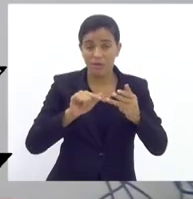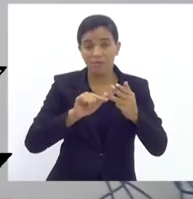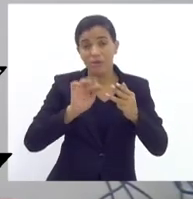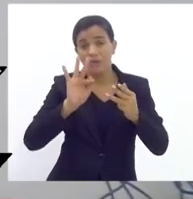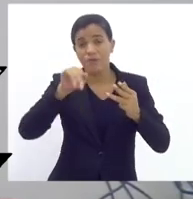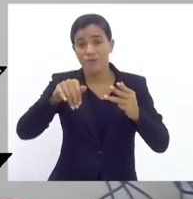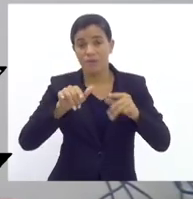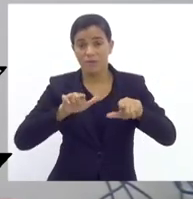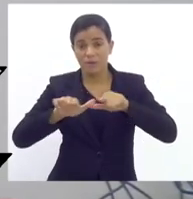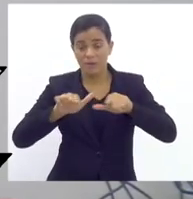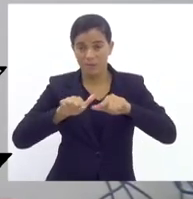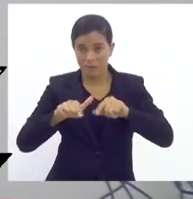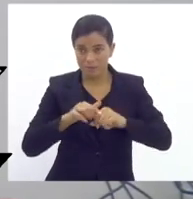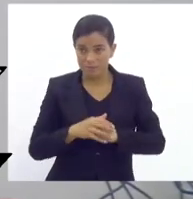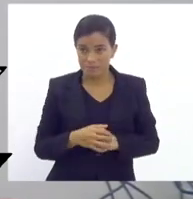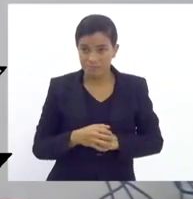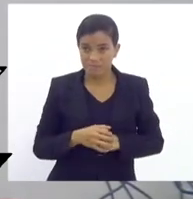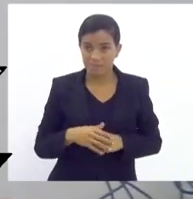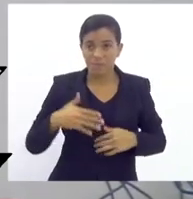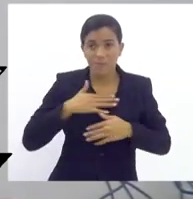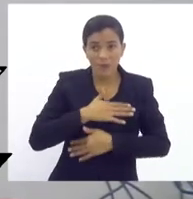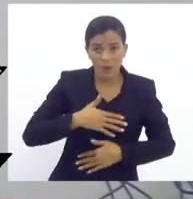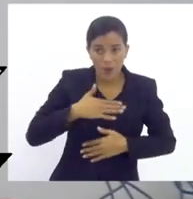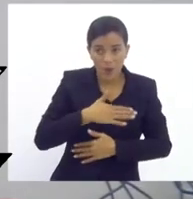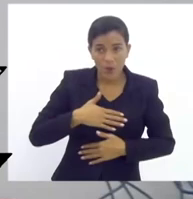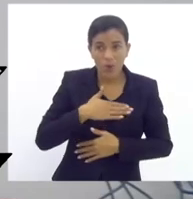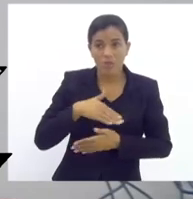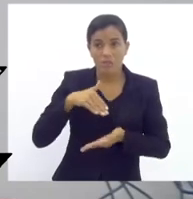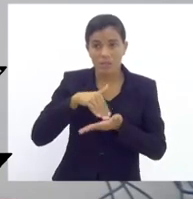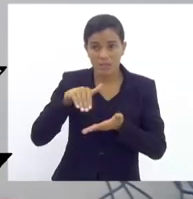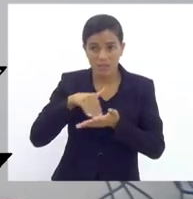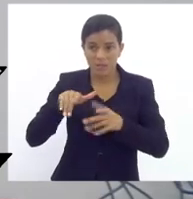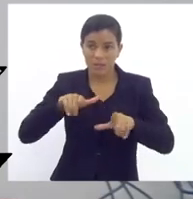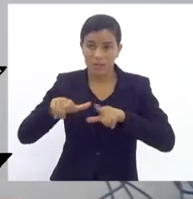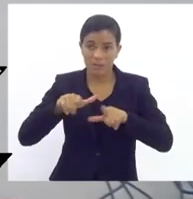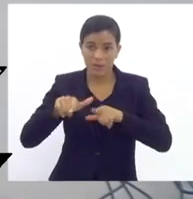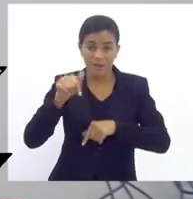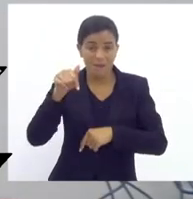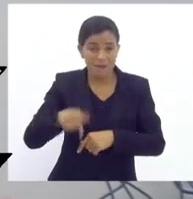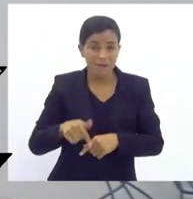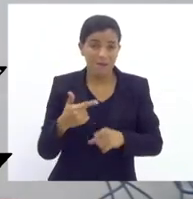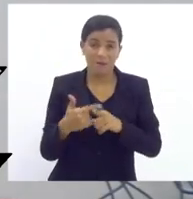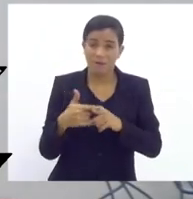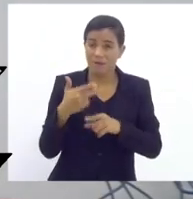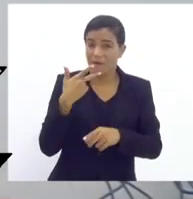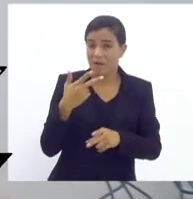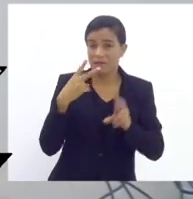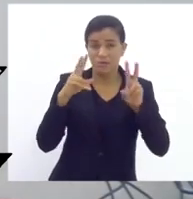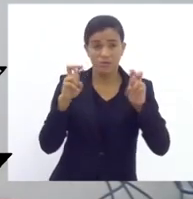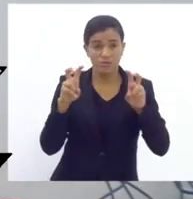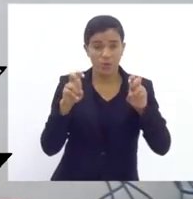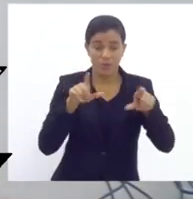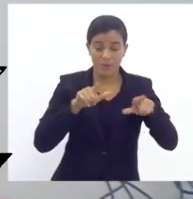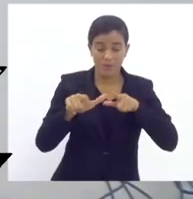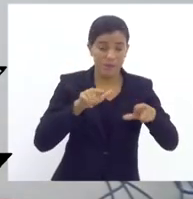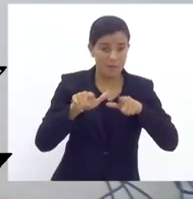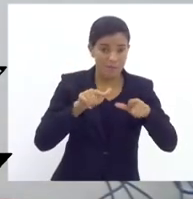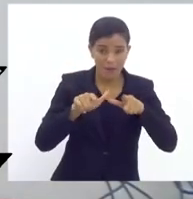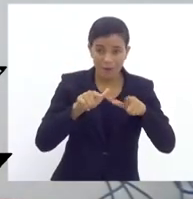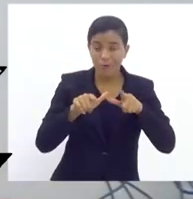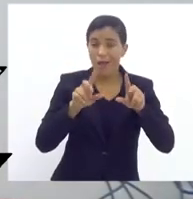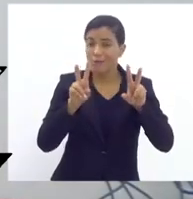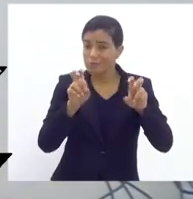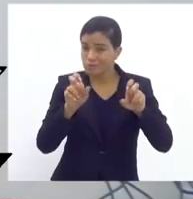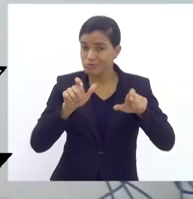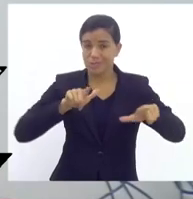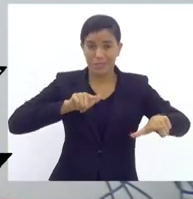depois do trabalho eu gostaria ter o secretário do trabalho aqui porque quando a gente fala desse negócio do trabalho no assunto